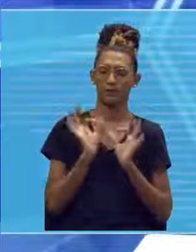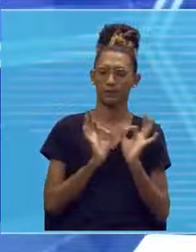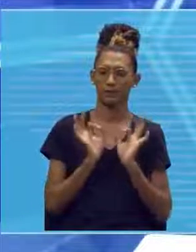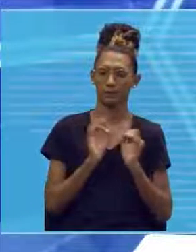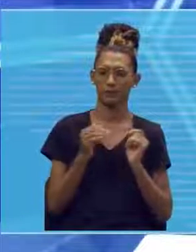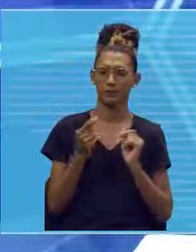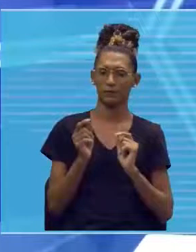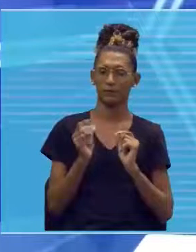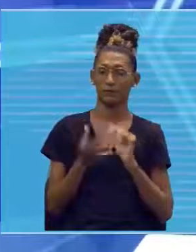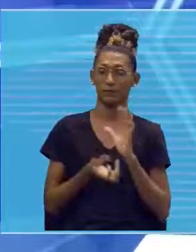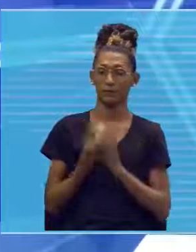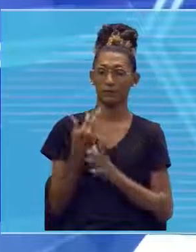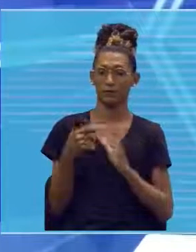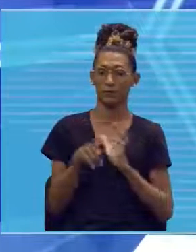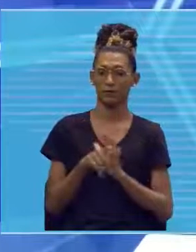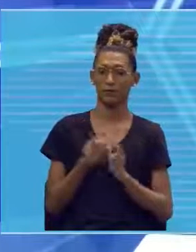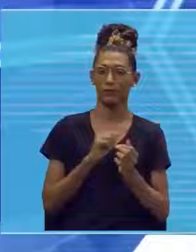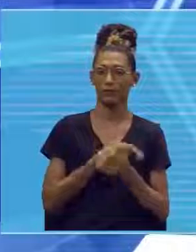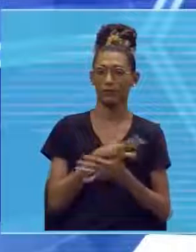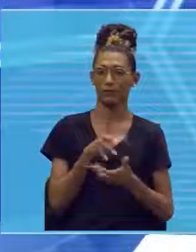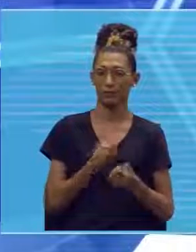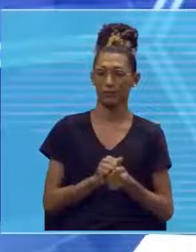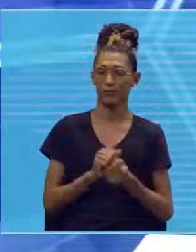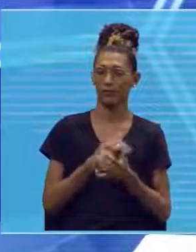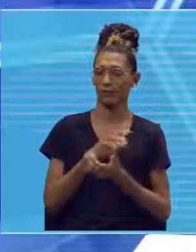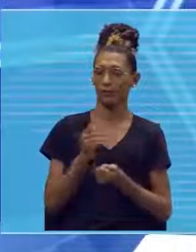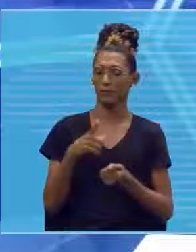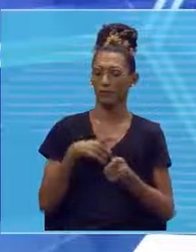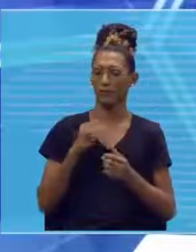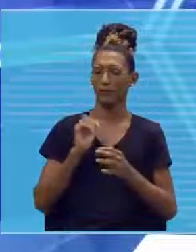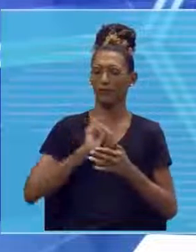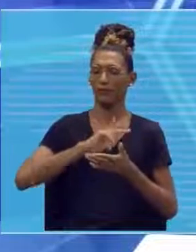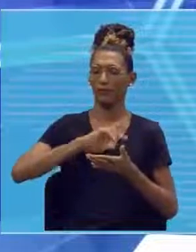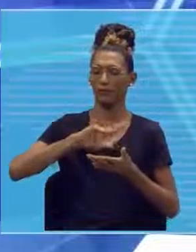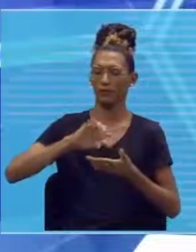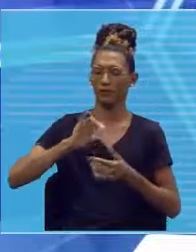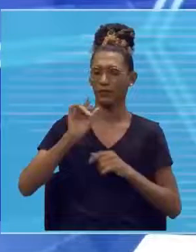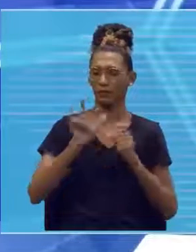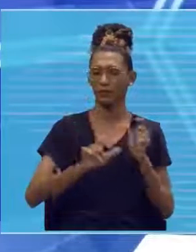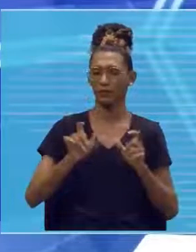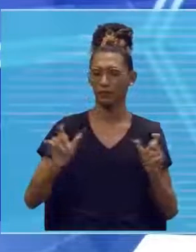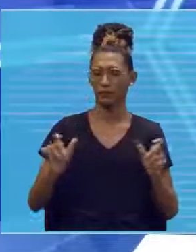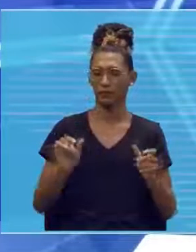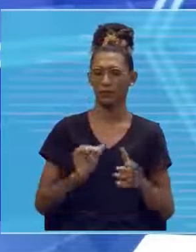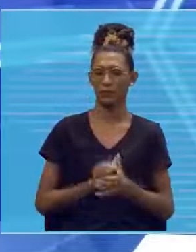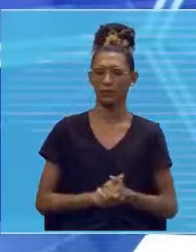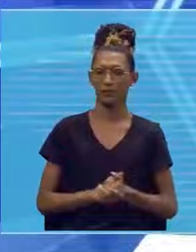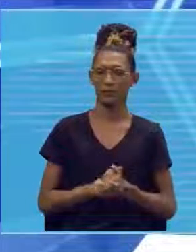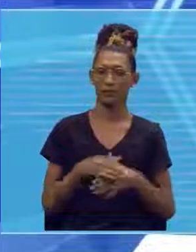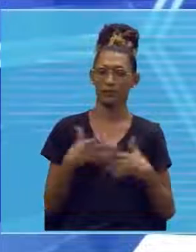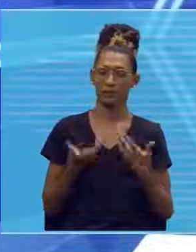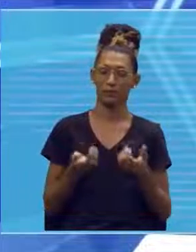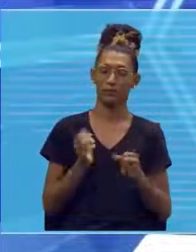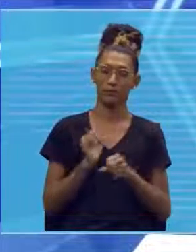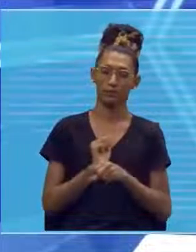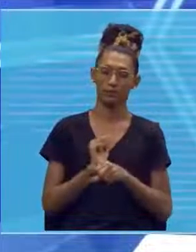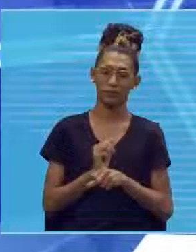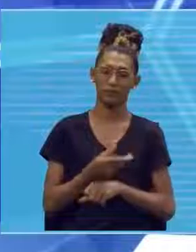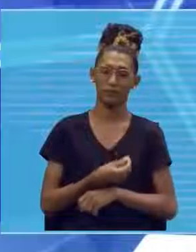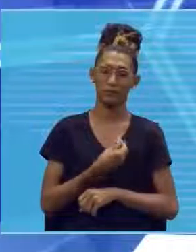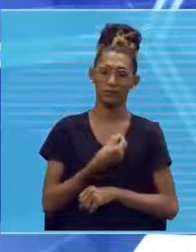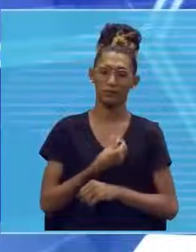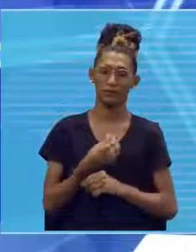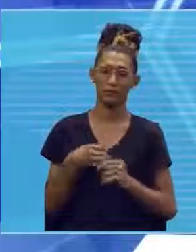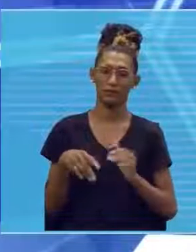da criação da humanidade O mundo está cheio de gerações muito bem vamos esperar por aqui a vida